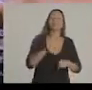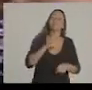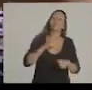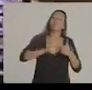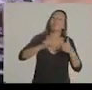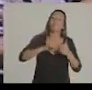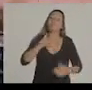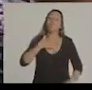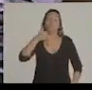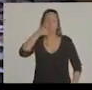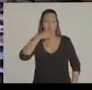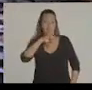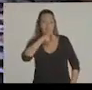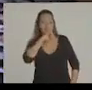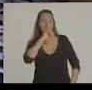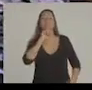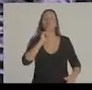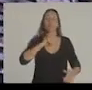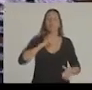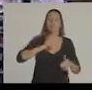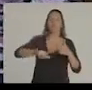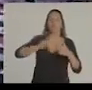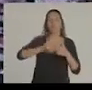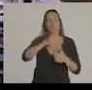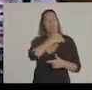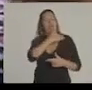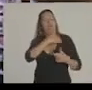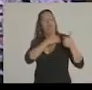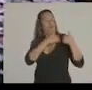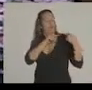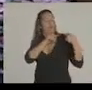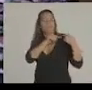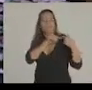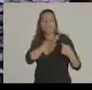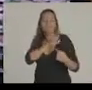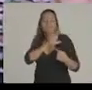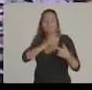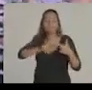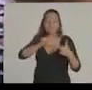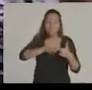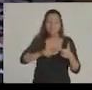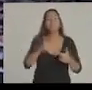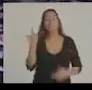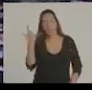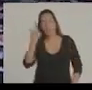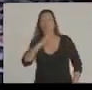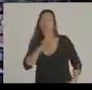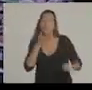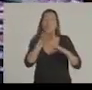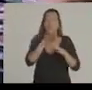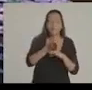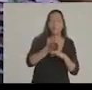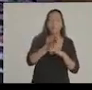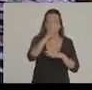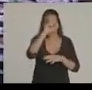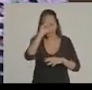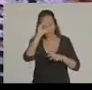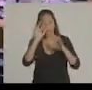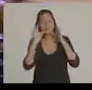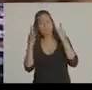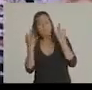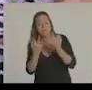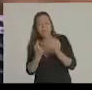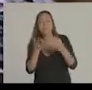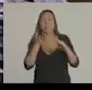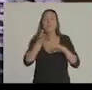o caso da minha mãe, que ela tem uma síndrome no ombro de ligamento. Ela até conseguiu ser atendida na